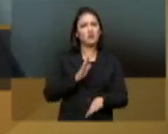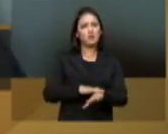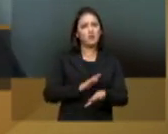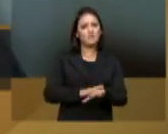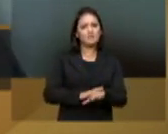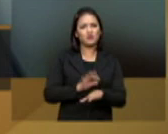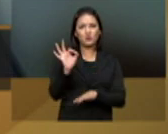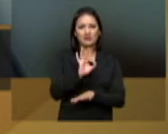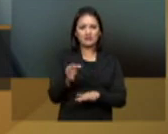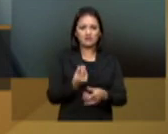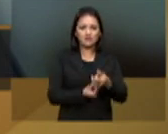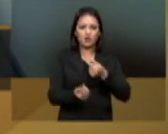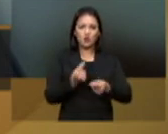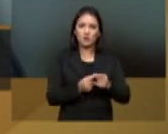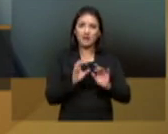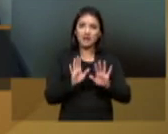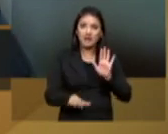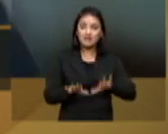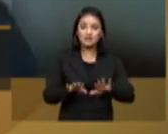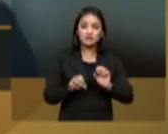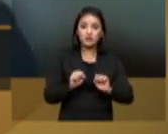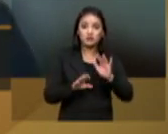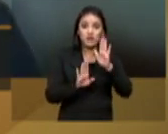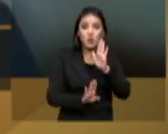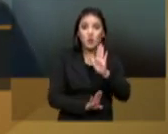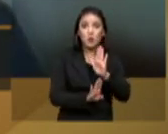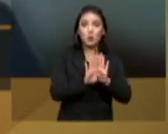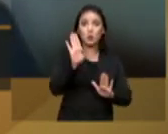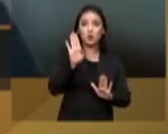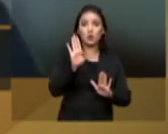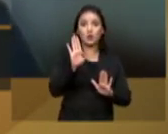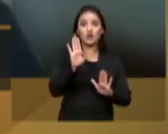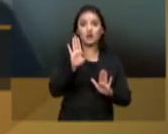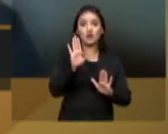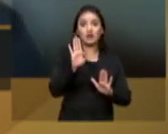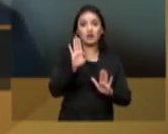da economia pode estar muito elevada, podendo provocar